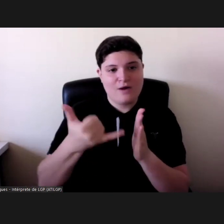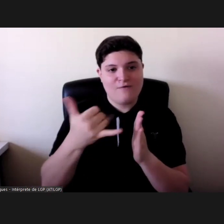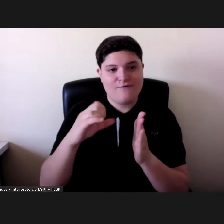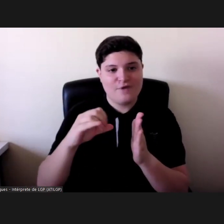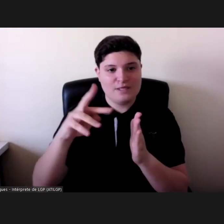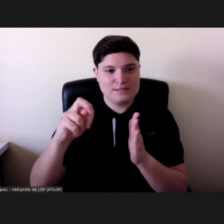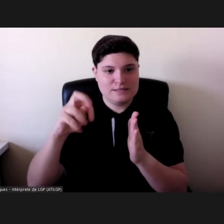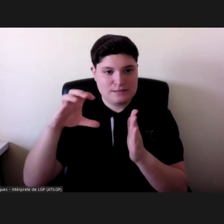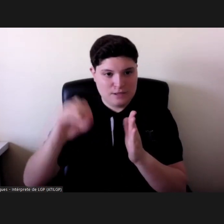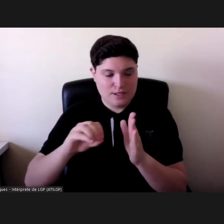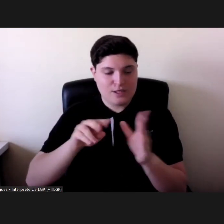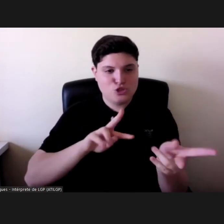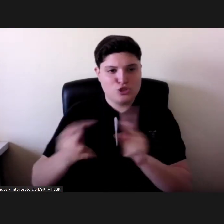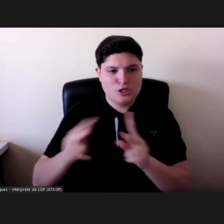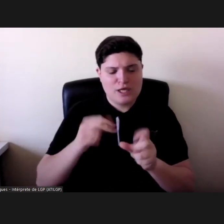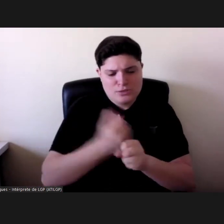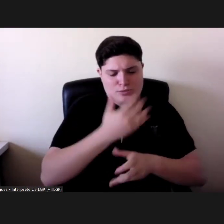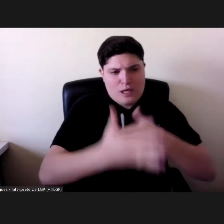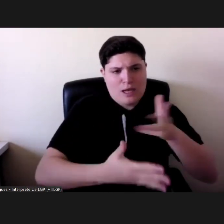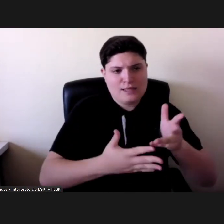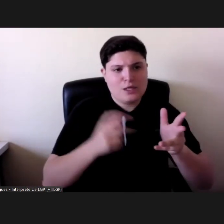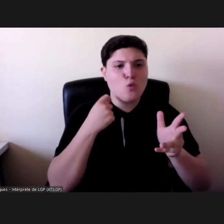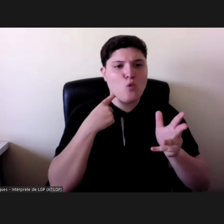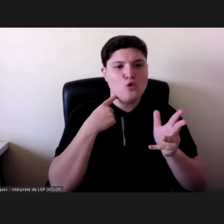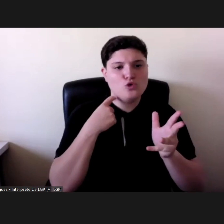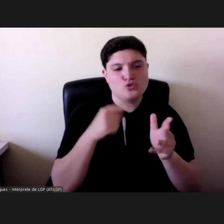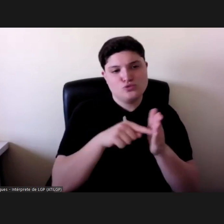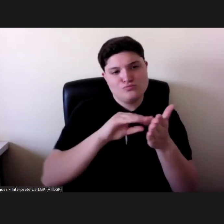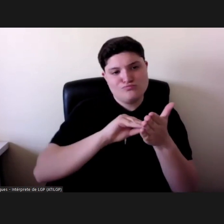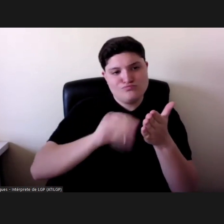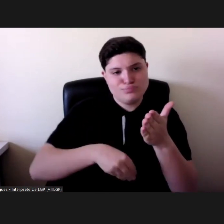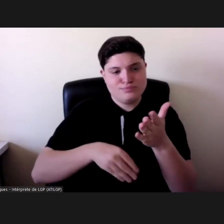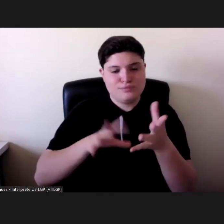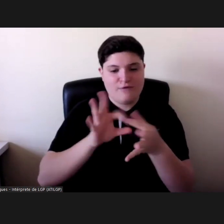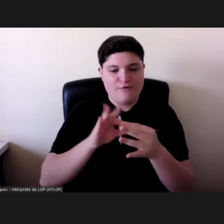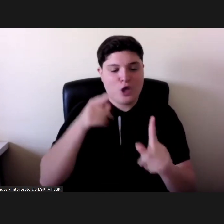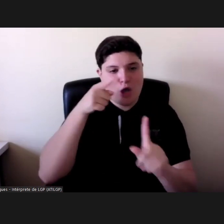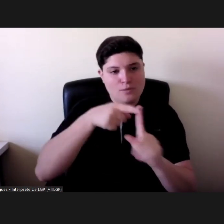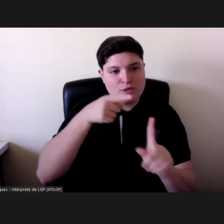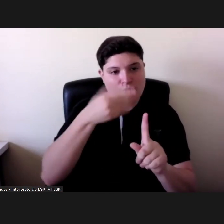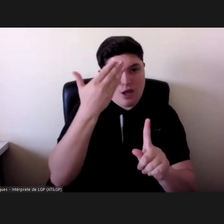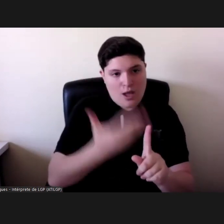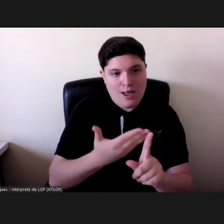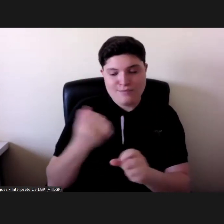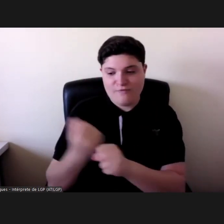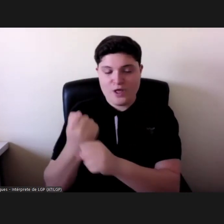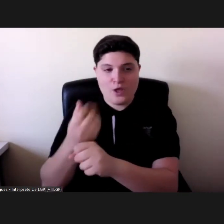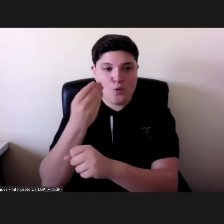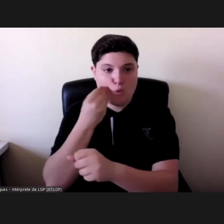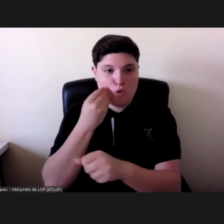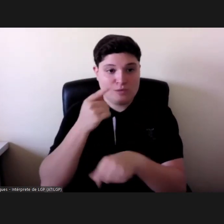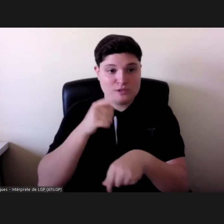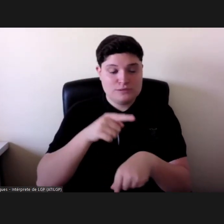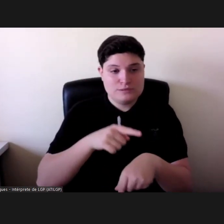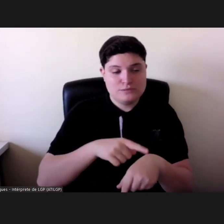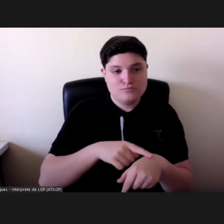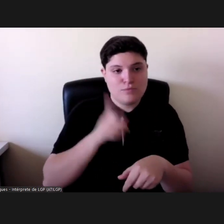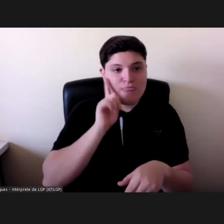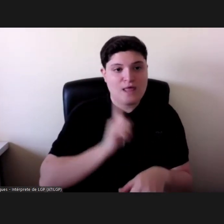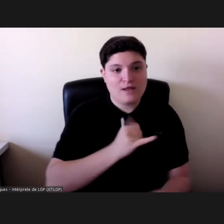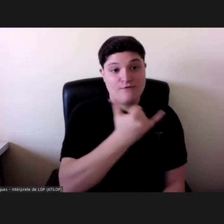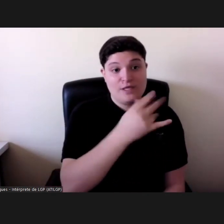para isso uma comunidade de energia renovável, que permita a comunidade partilhar energia de forma